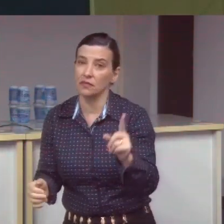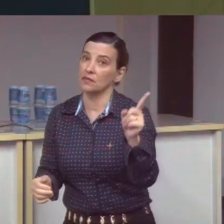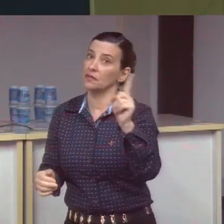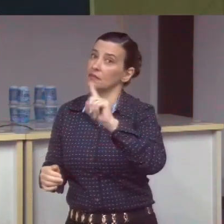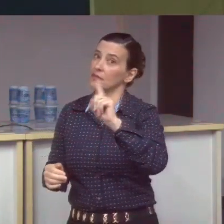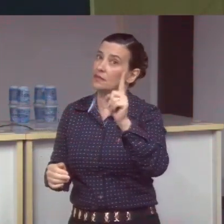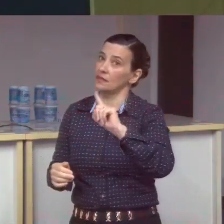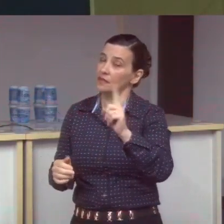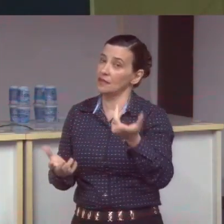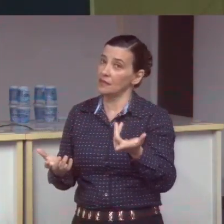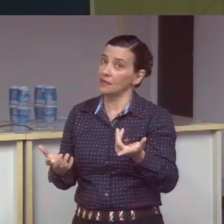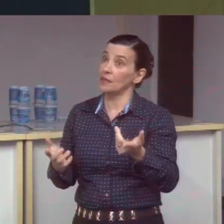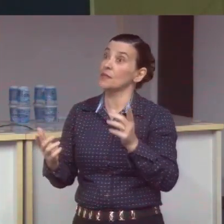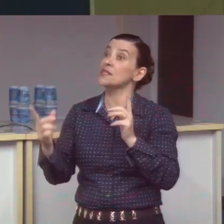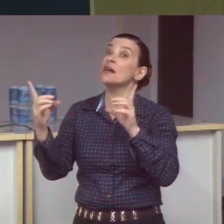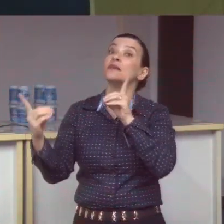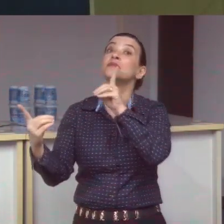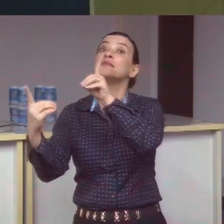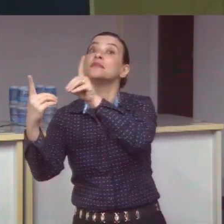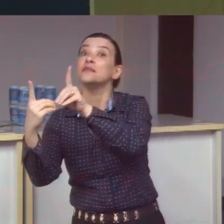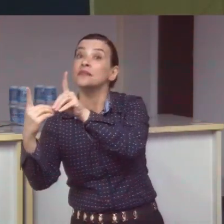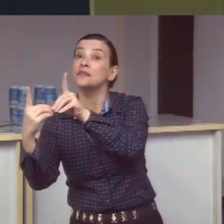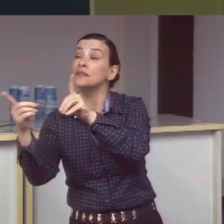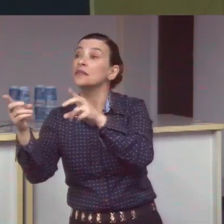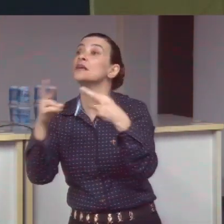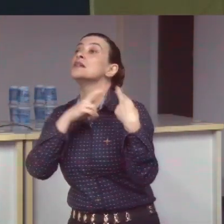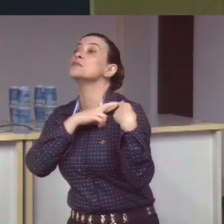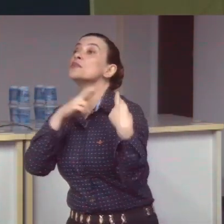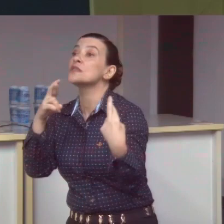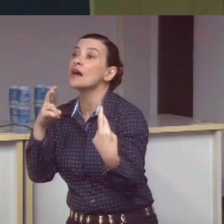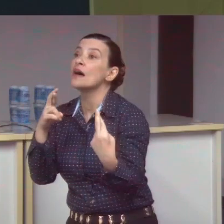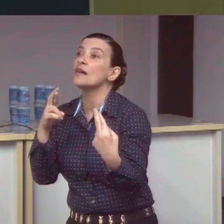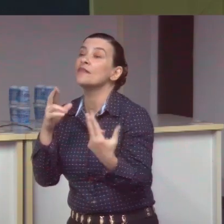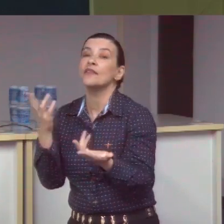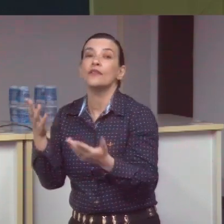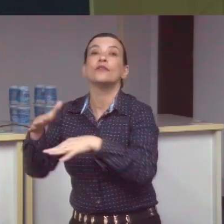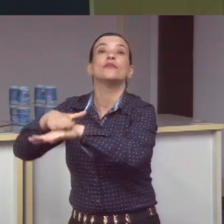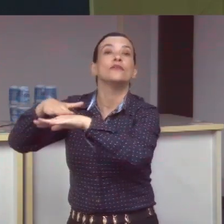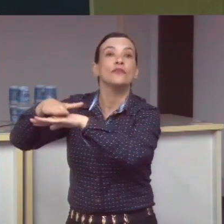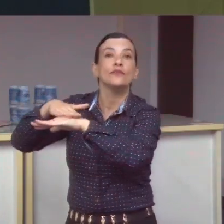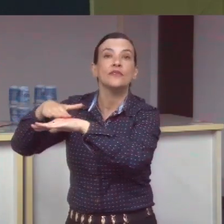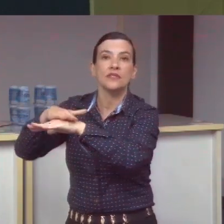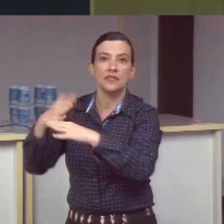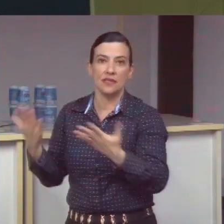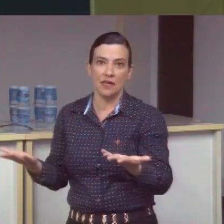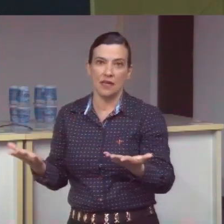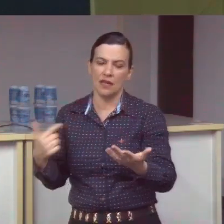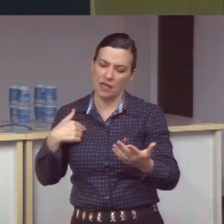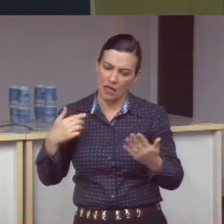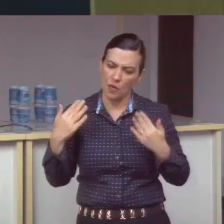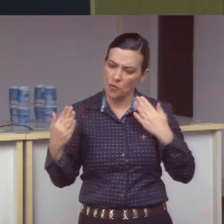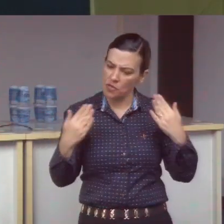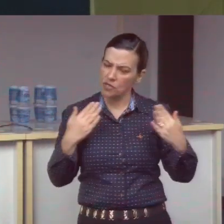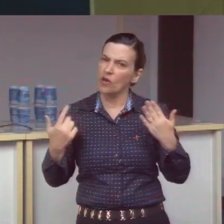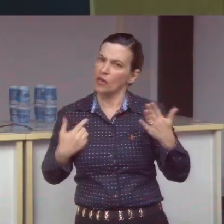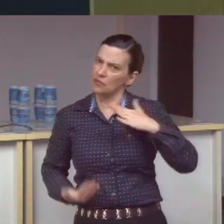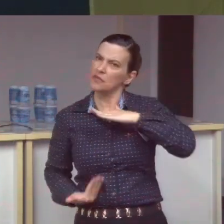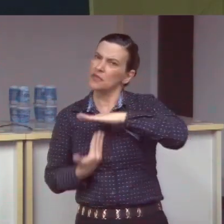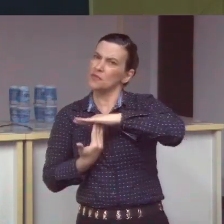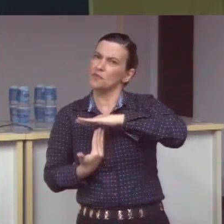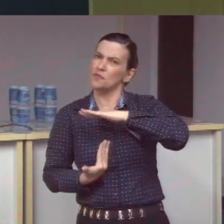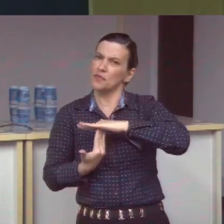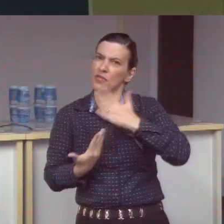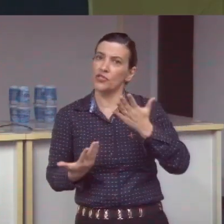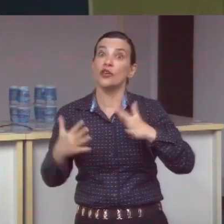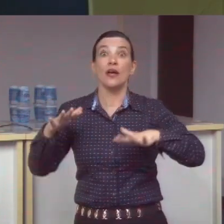equipes, claro, tem um momento de limite deste profissional. Ele pode ser super bem intencionado, mas